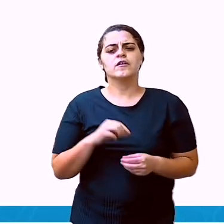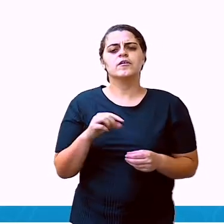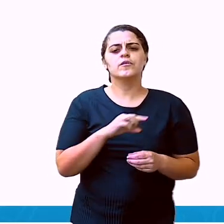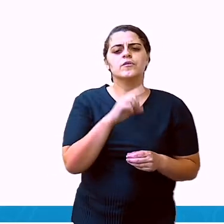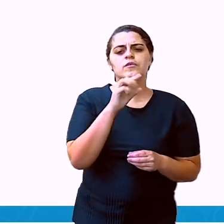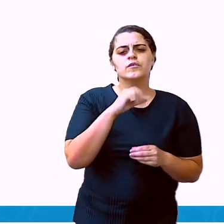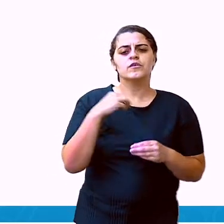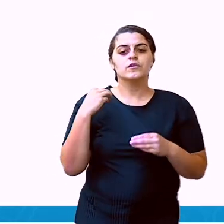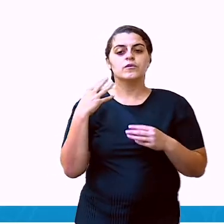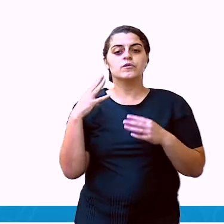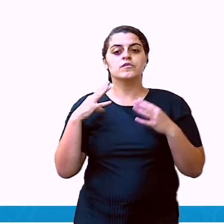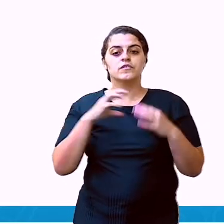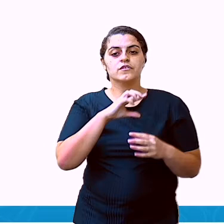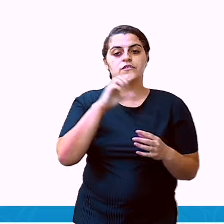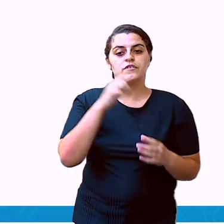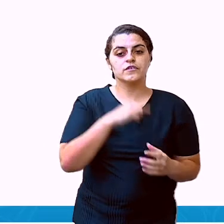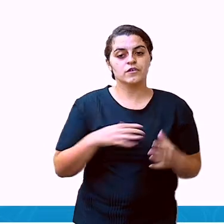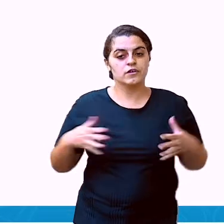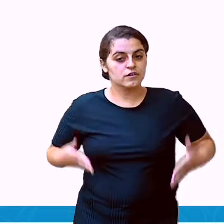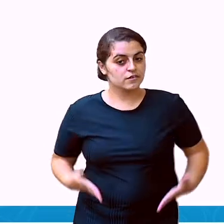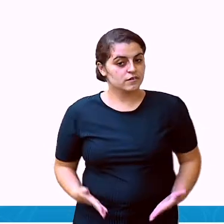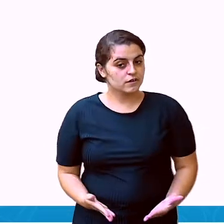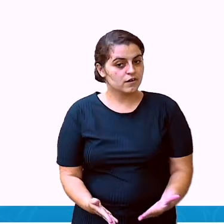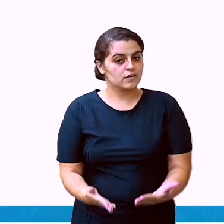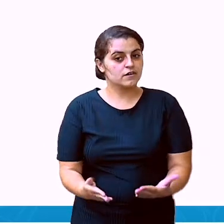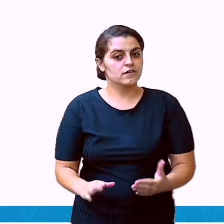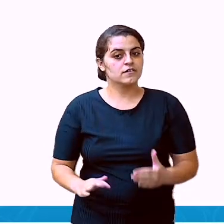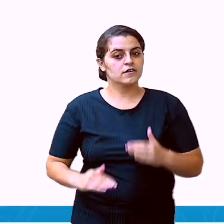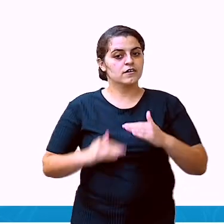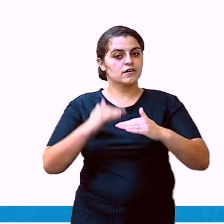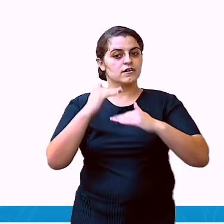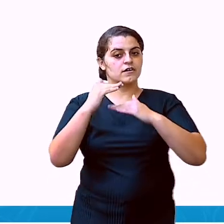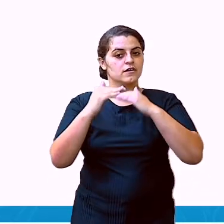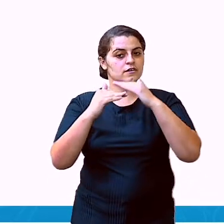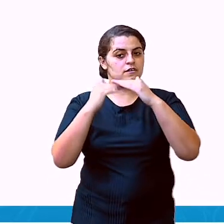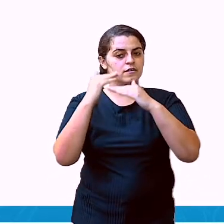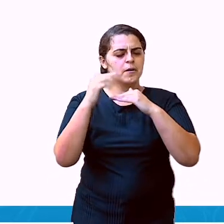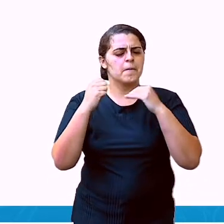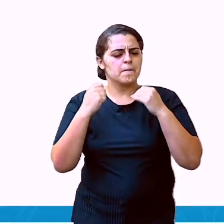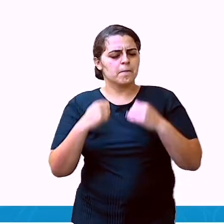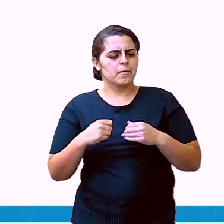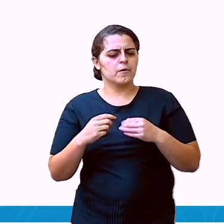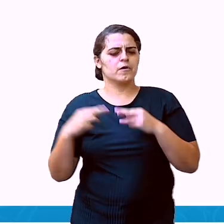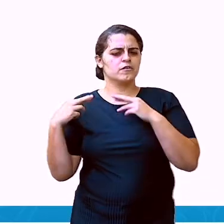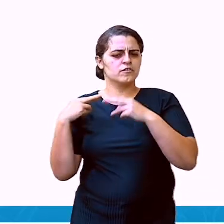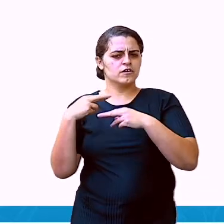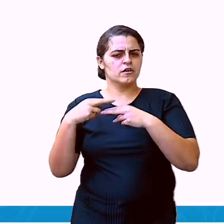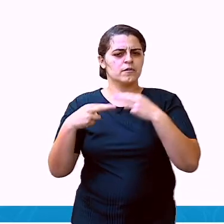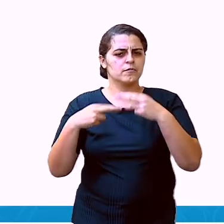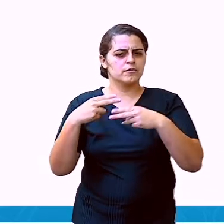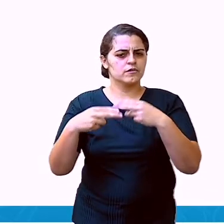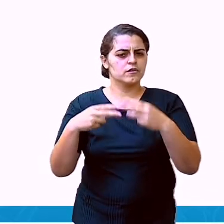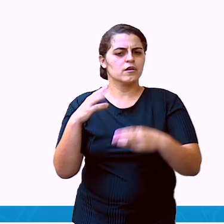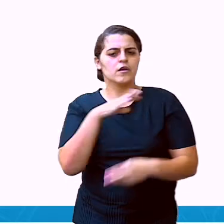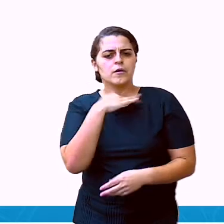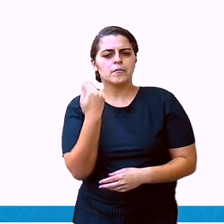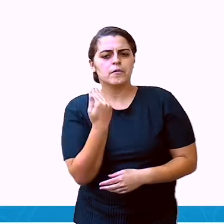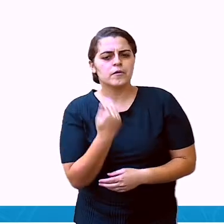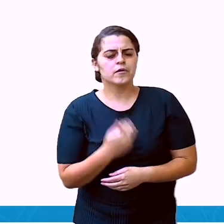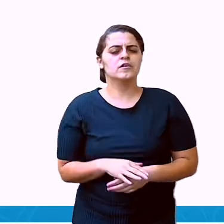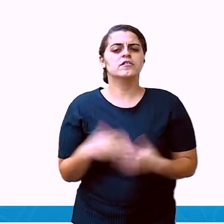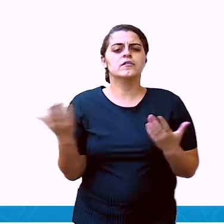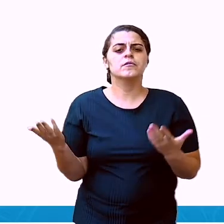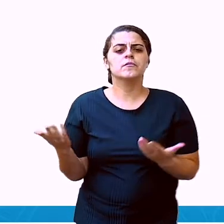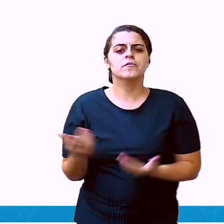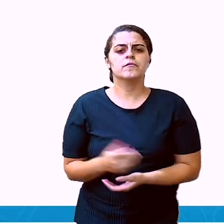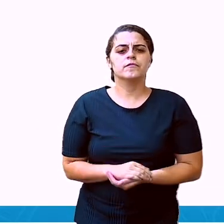ciclo vital. Eles nascem, crescem, podem se reproduzir e morrem, que